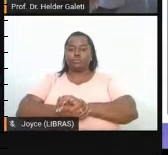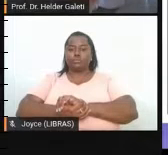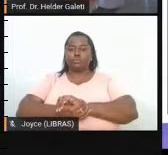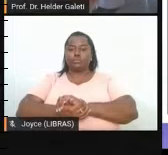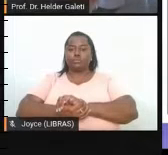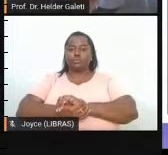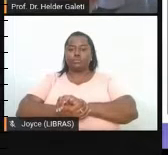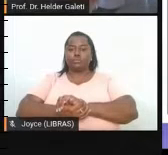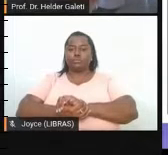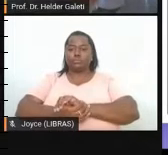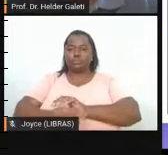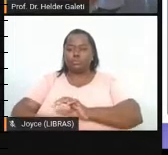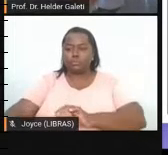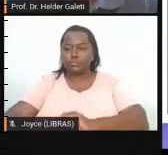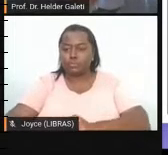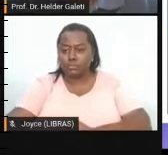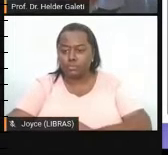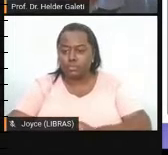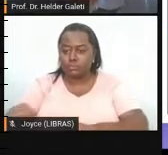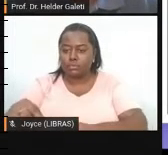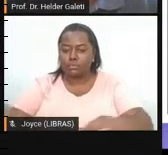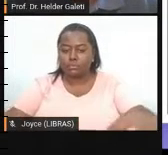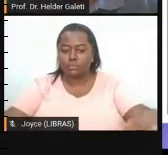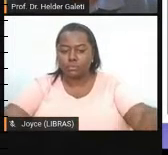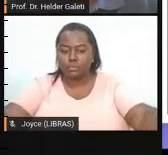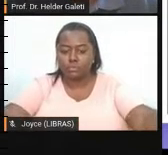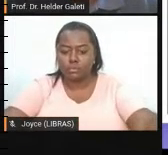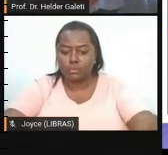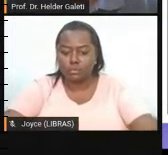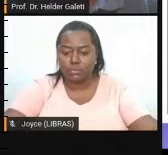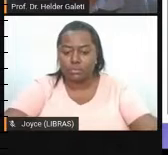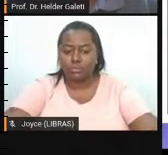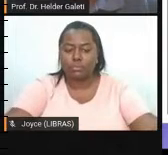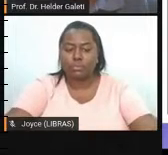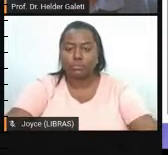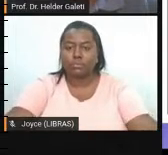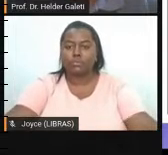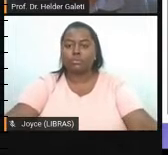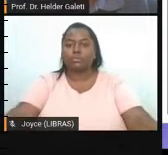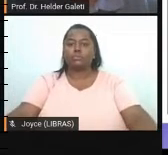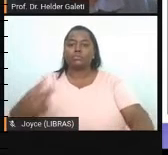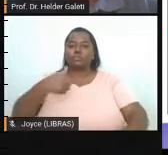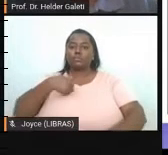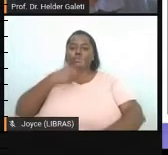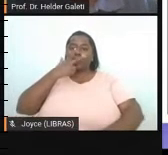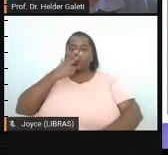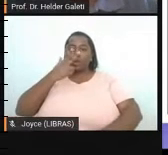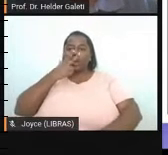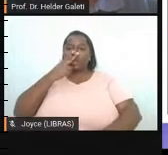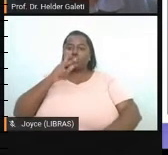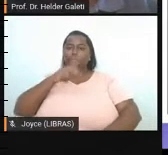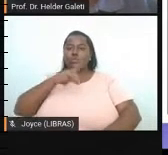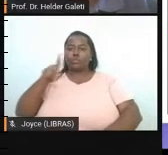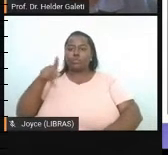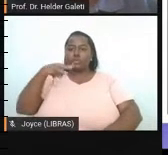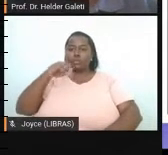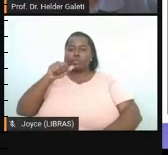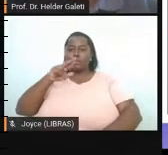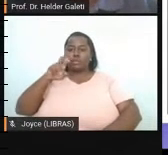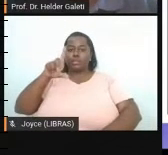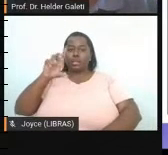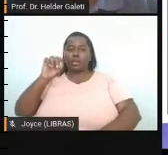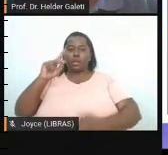Acredito que o professor Marcelo está tendo uma pequena interrupção na transmissão dele. Nós vamos aguardar mais um